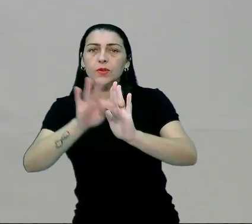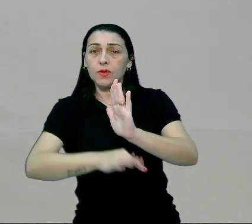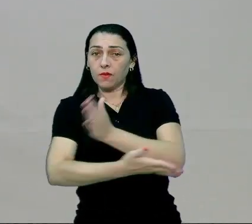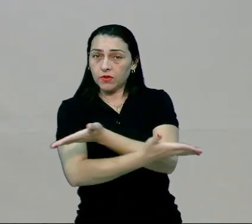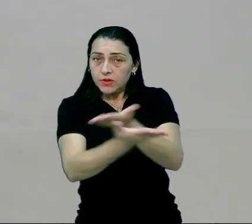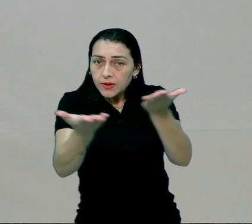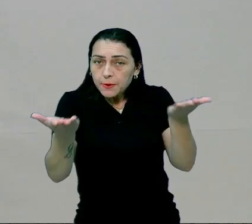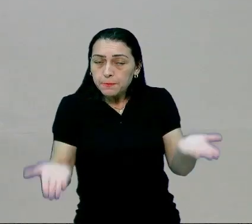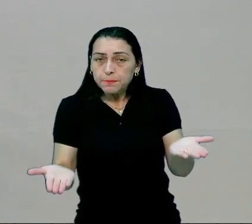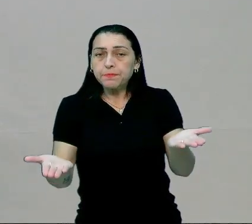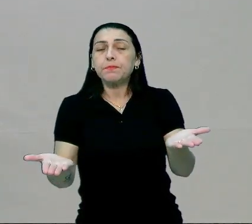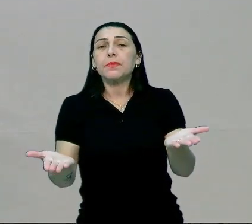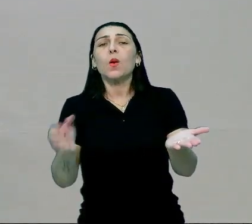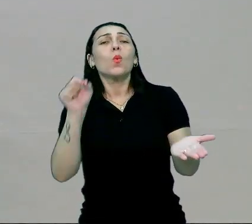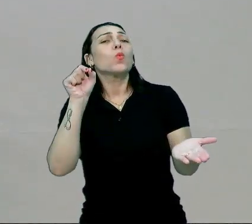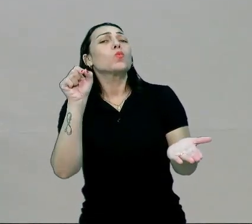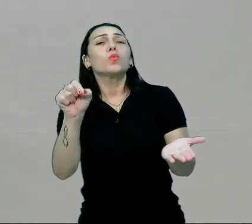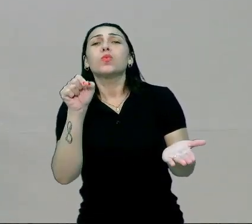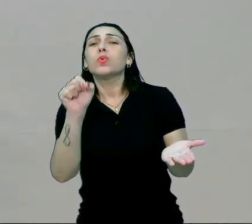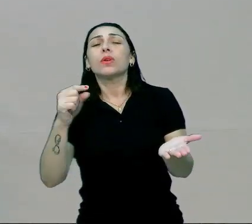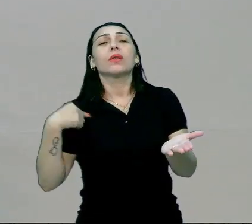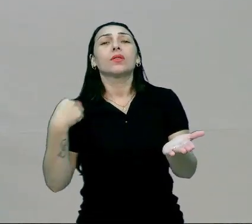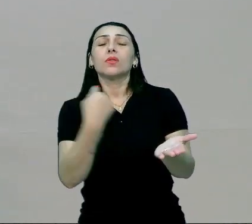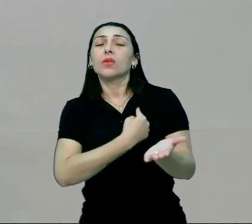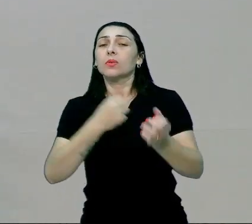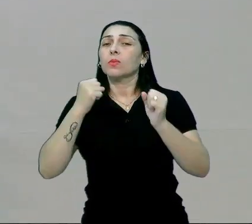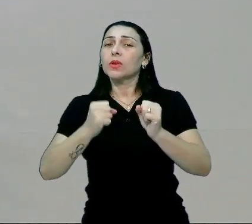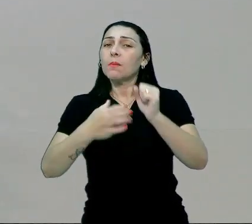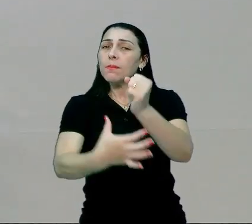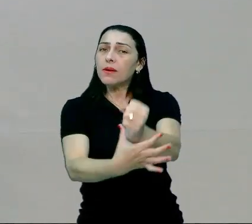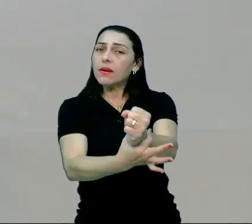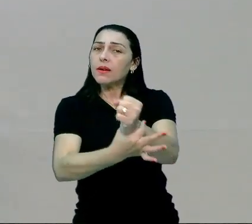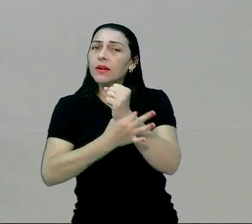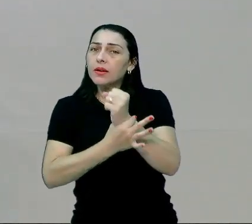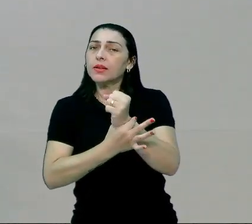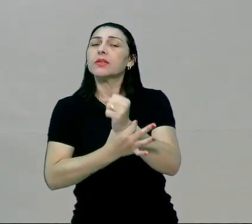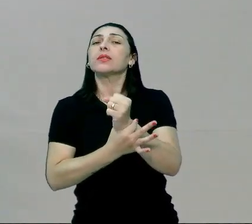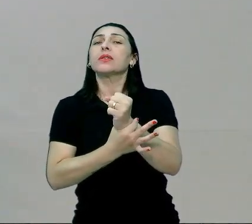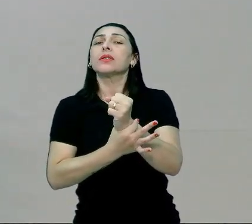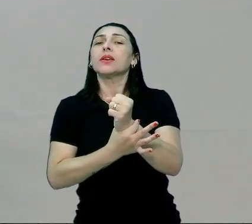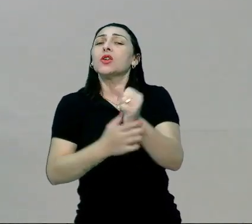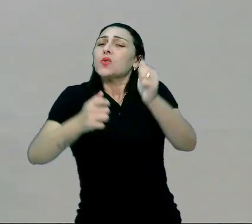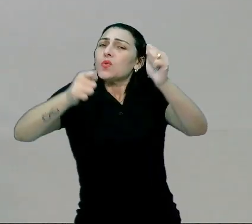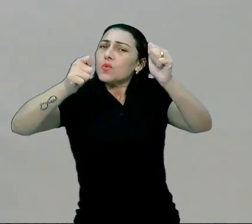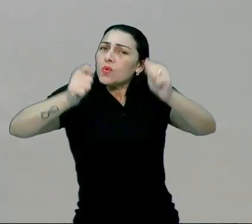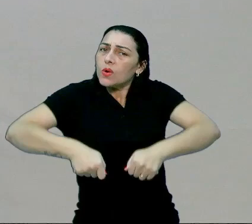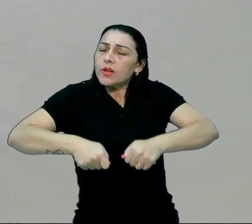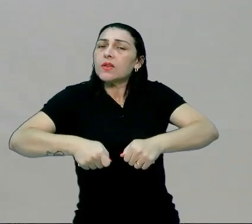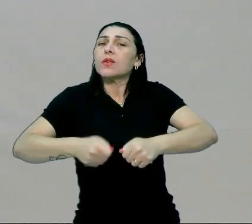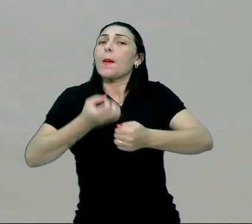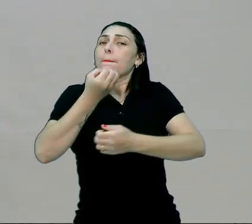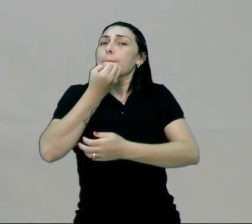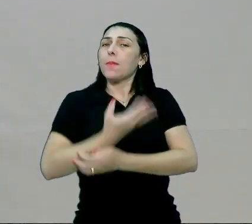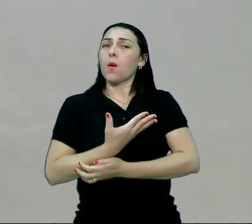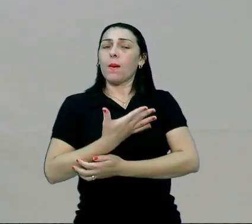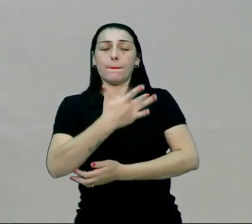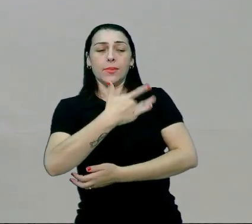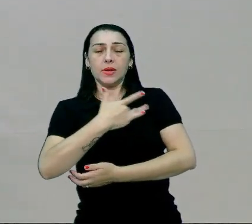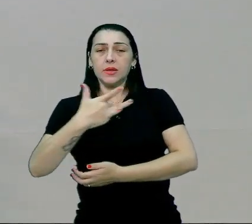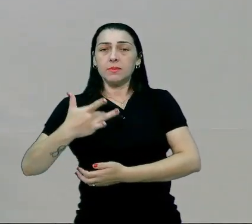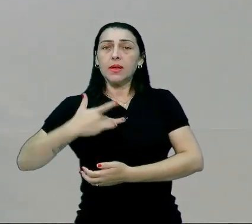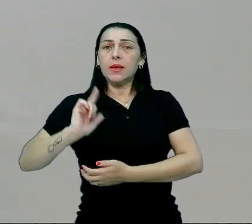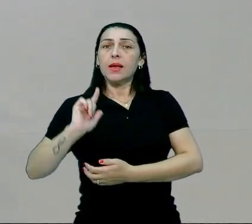todos vocês, o que é que nós podemos garantir de condições favoráveis para